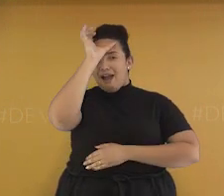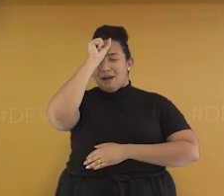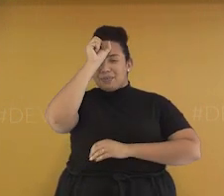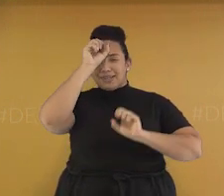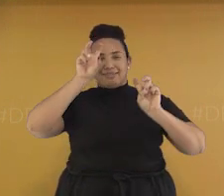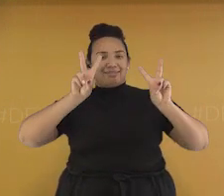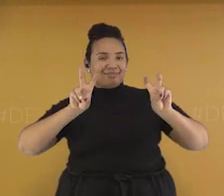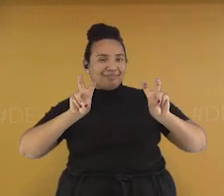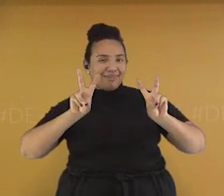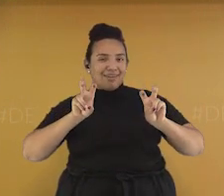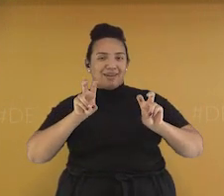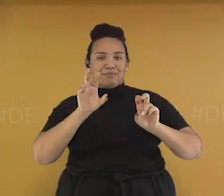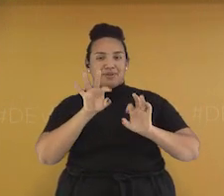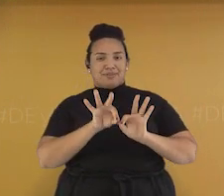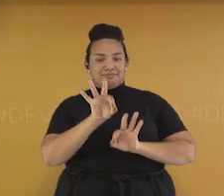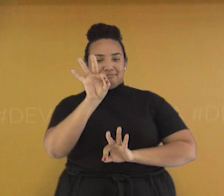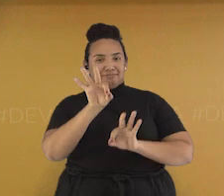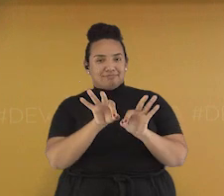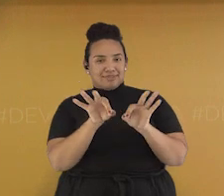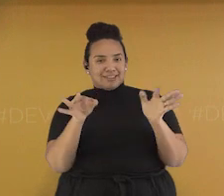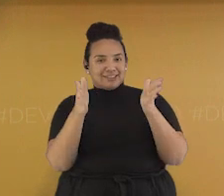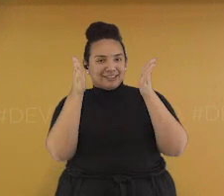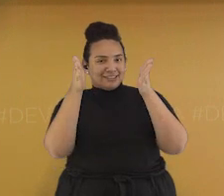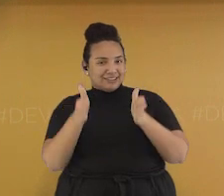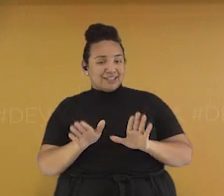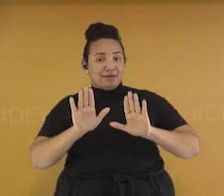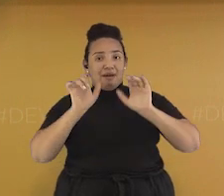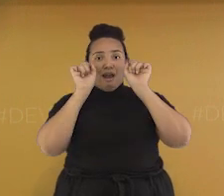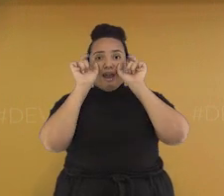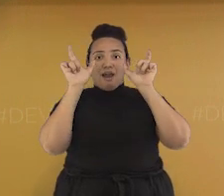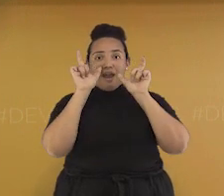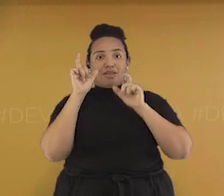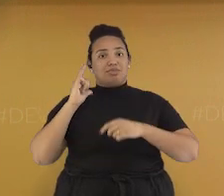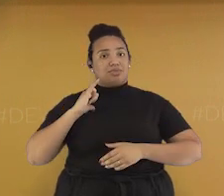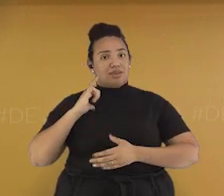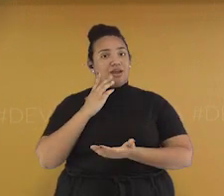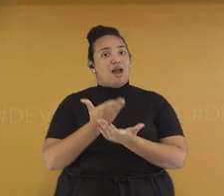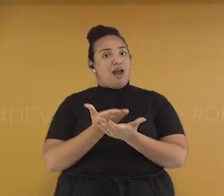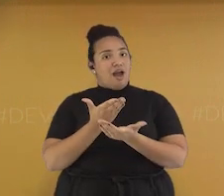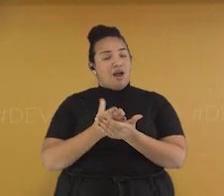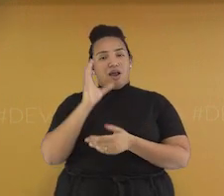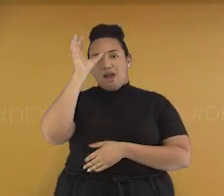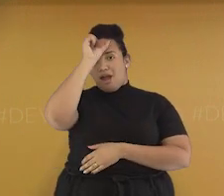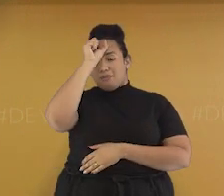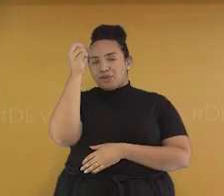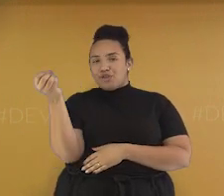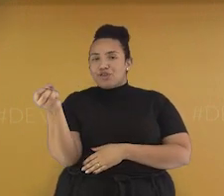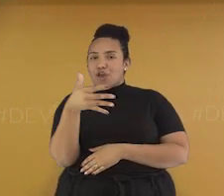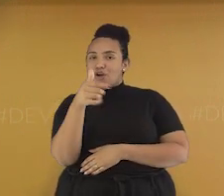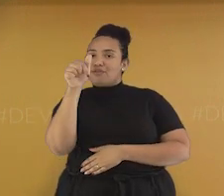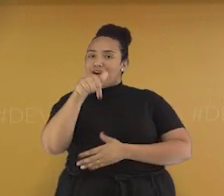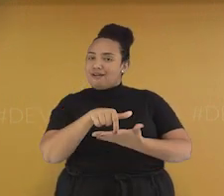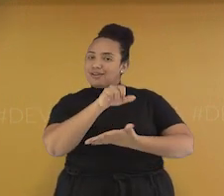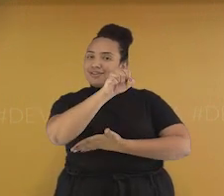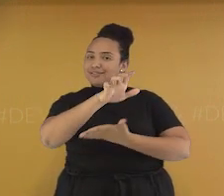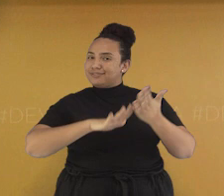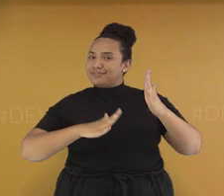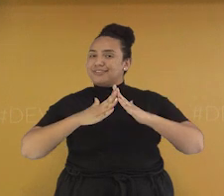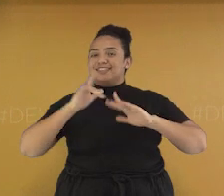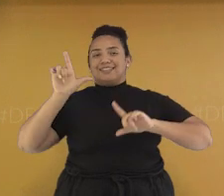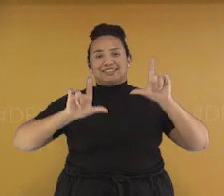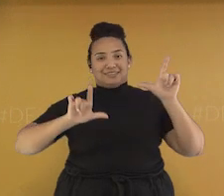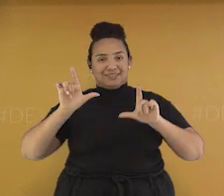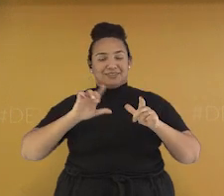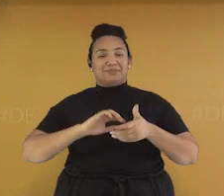aprender com vocês sobre as medidas de tendência central. Mas fiquem ligados que vem muito mais conhecimento e aprendizado por